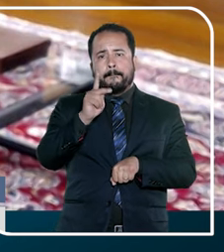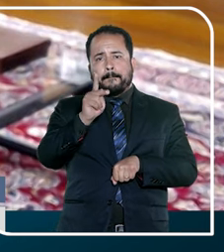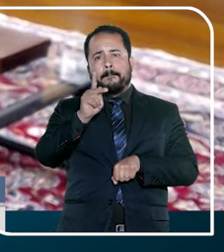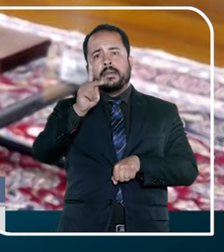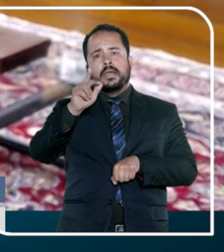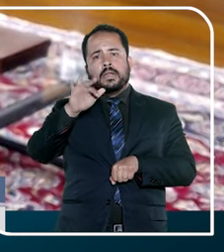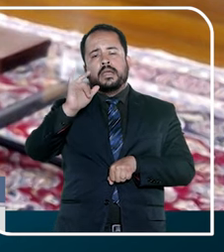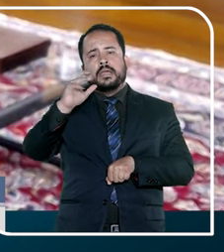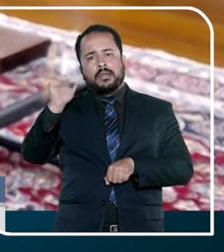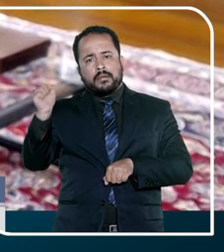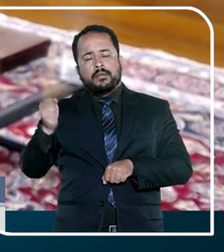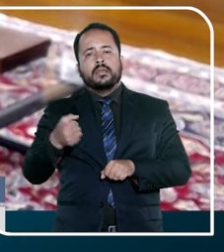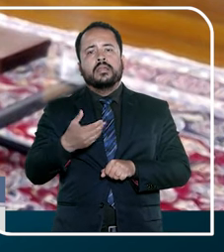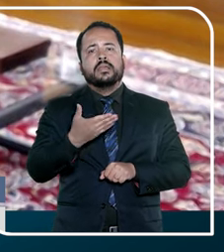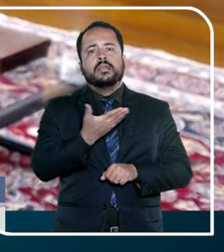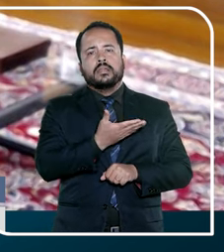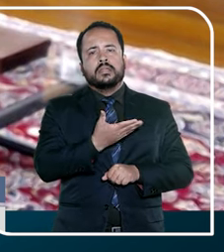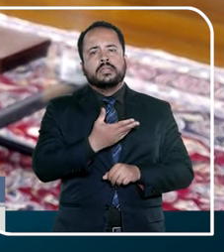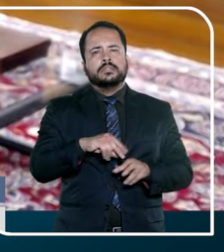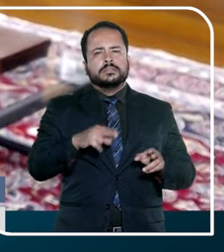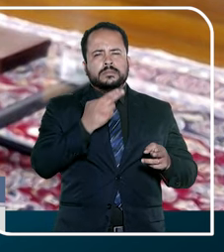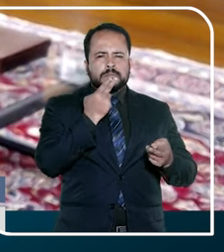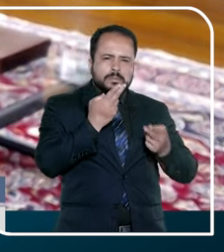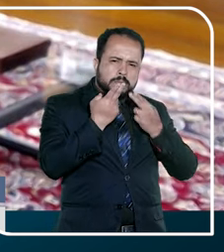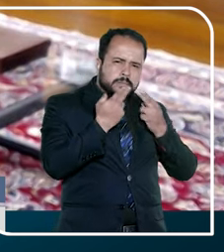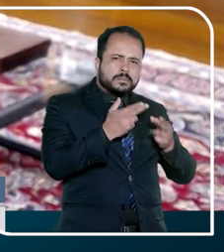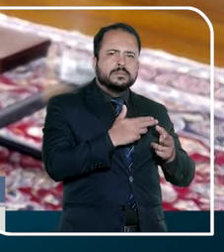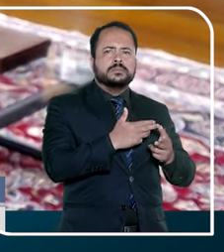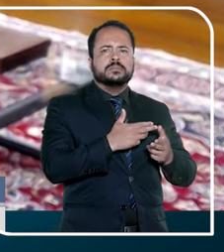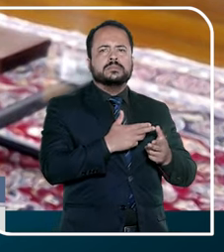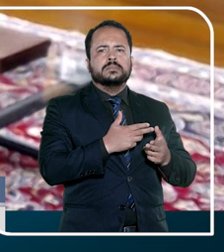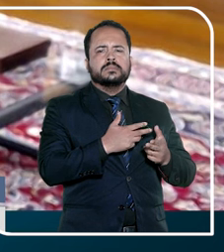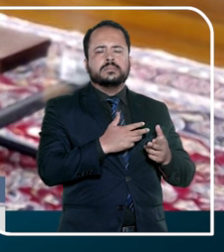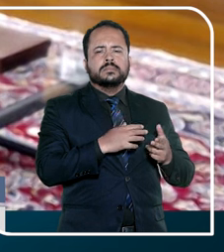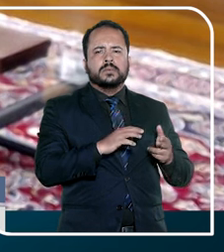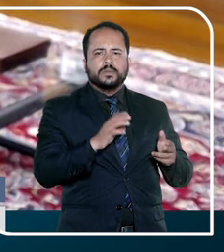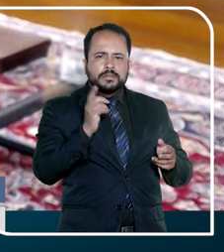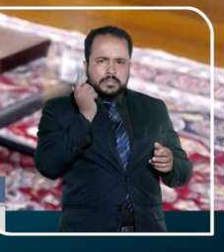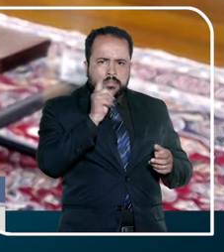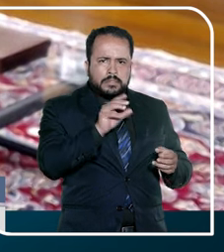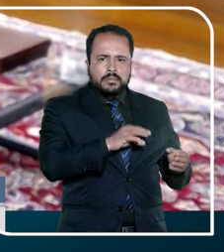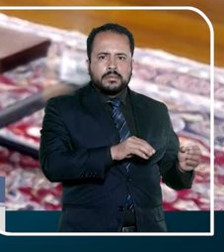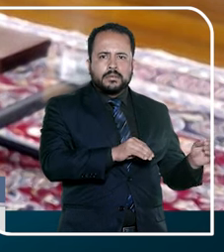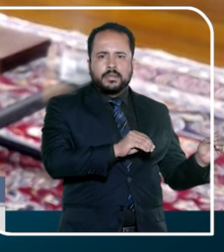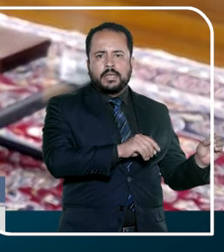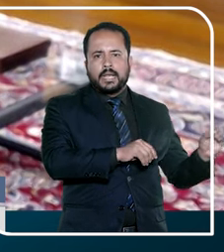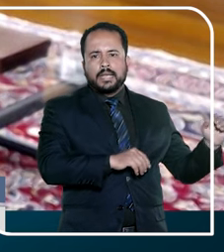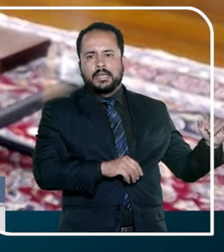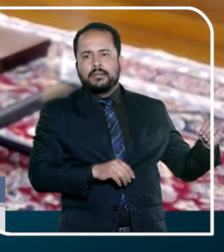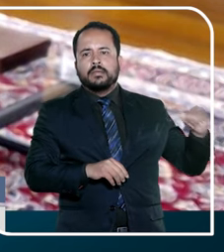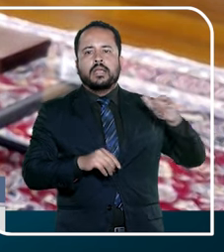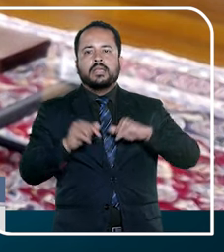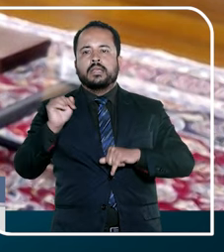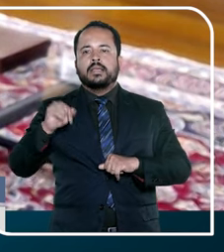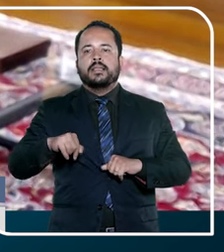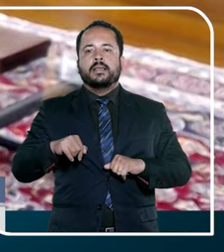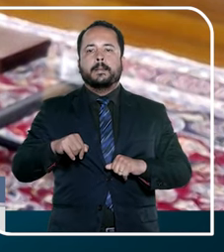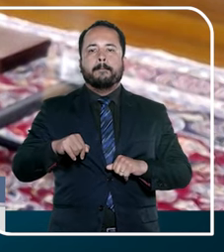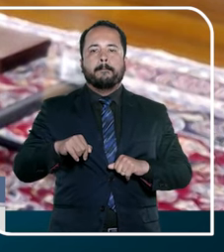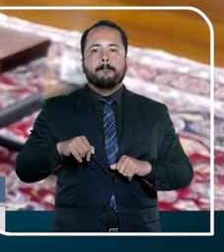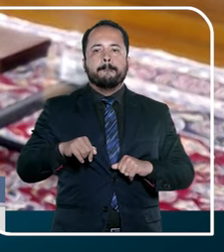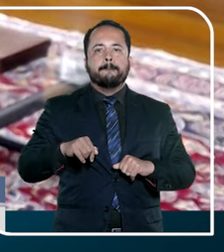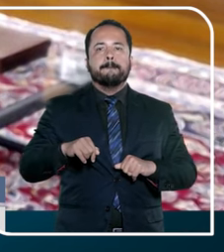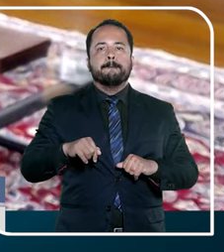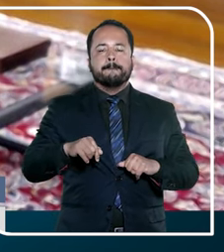quantidade imensa de cigarros e são dros para o Brasil eh houve